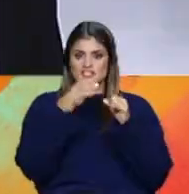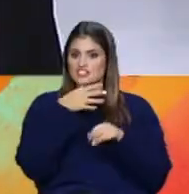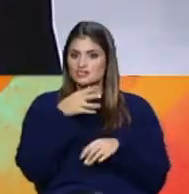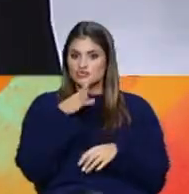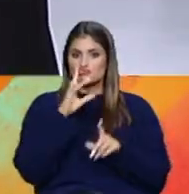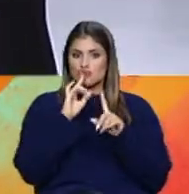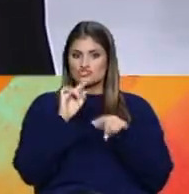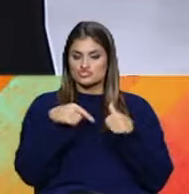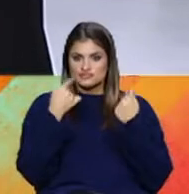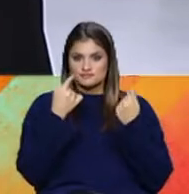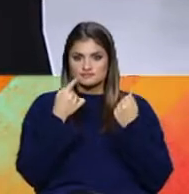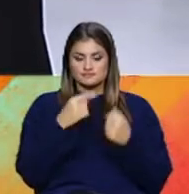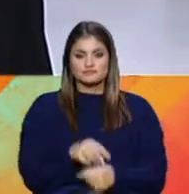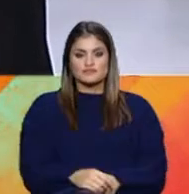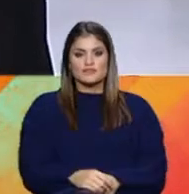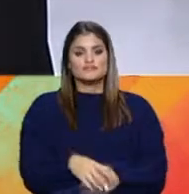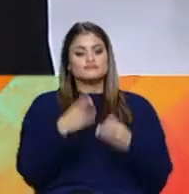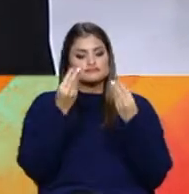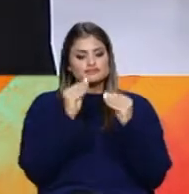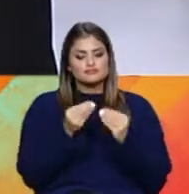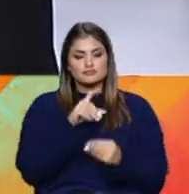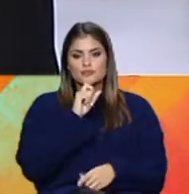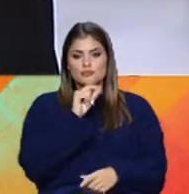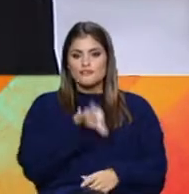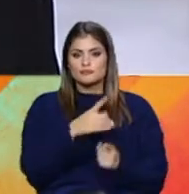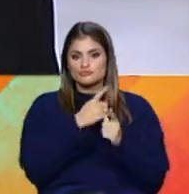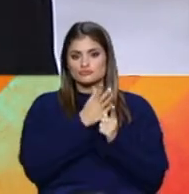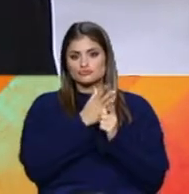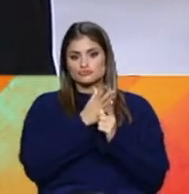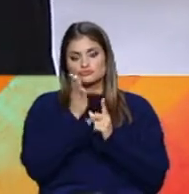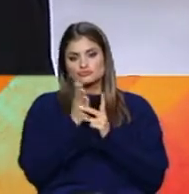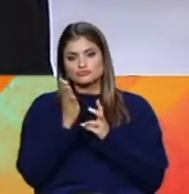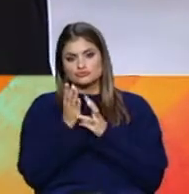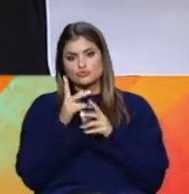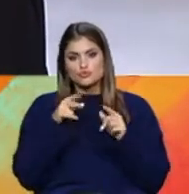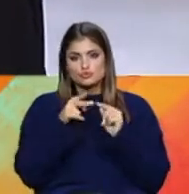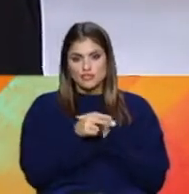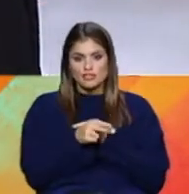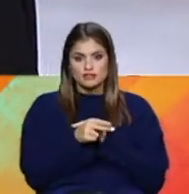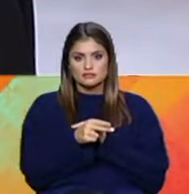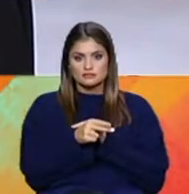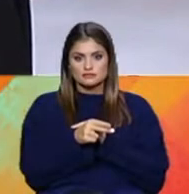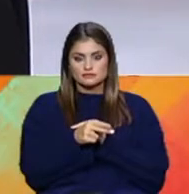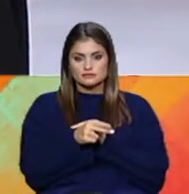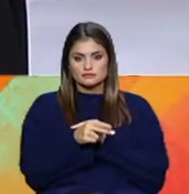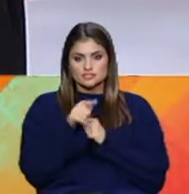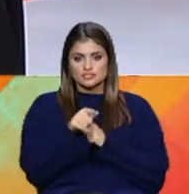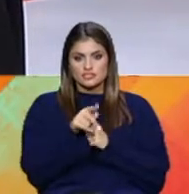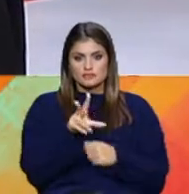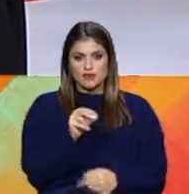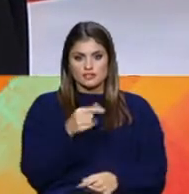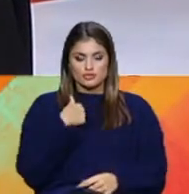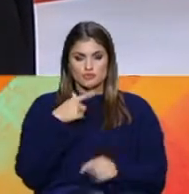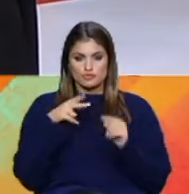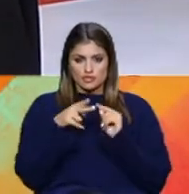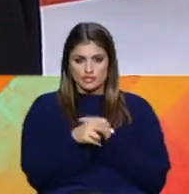com... Pronto, que é trabalhada, pode ser trabalhada de várias formas, pode ser cortada. Neste caso, por exemplo, para executarmos este par, eu